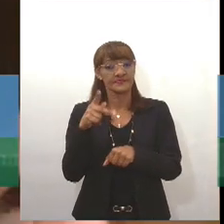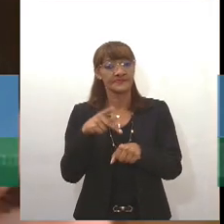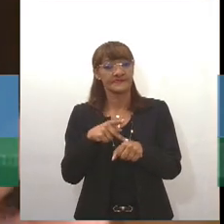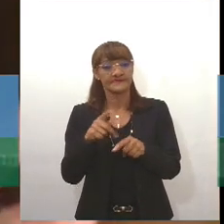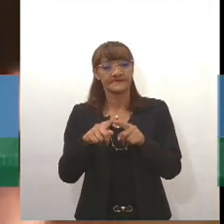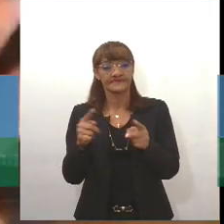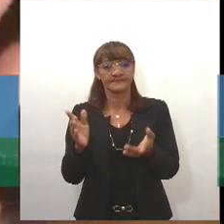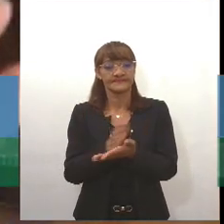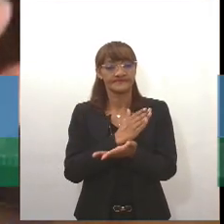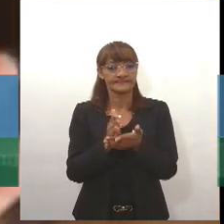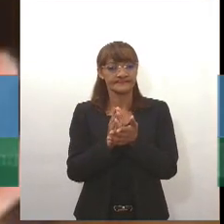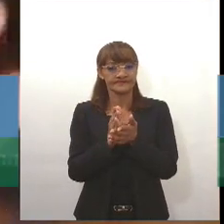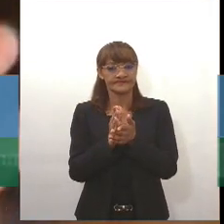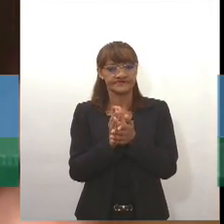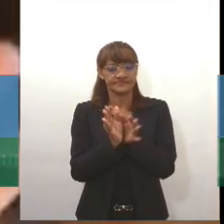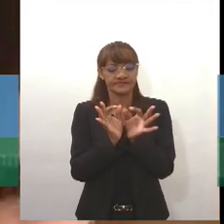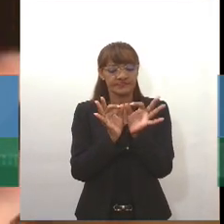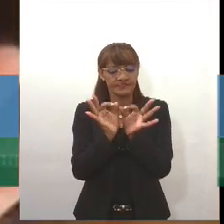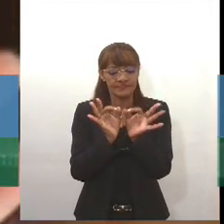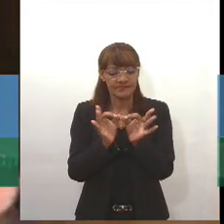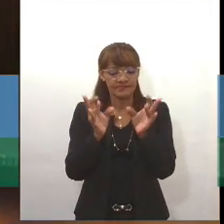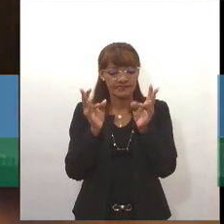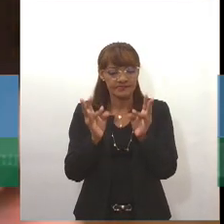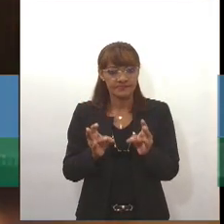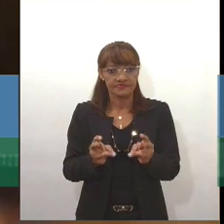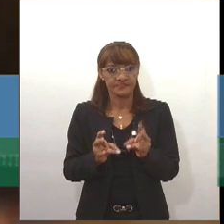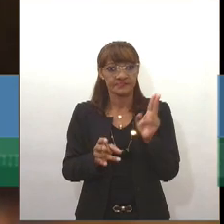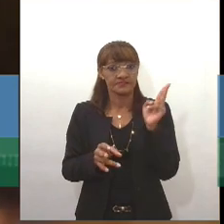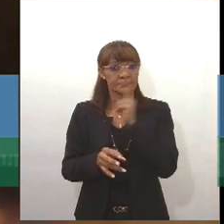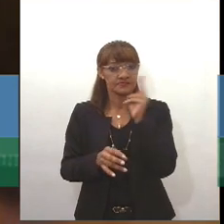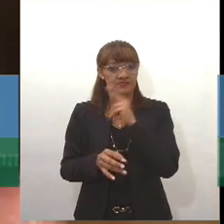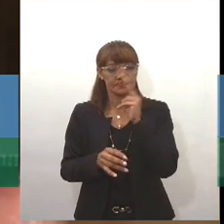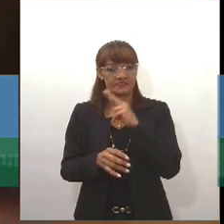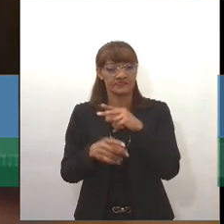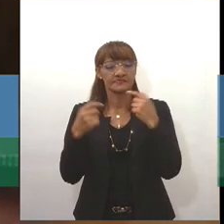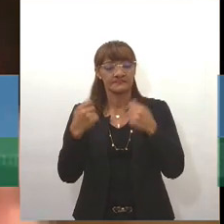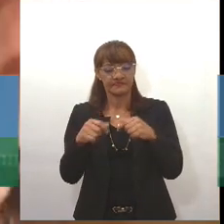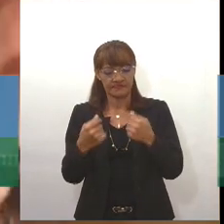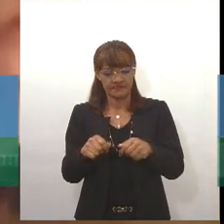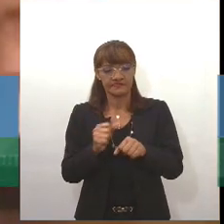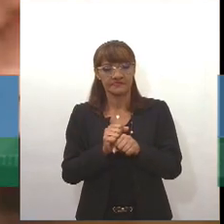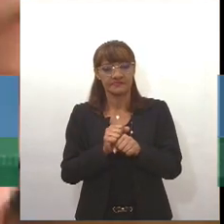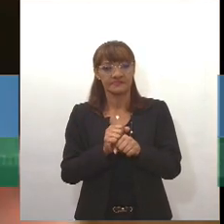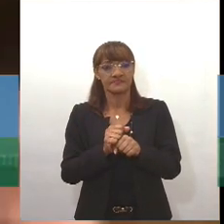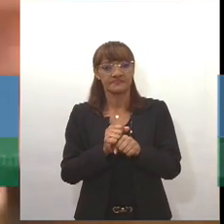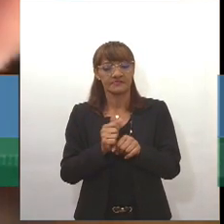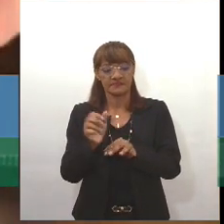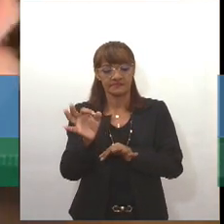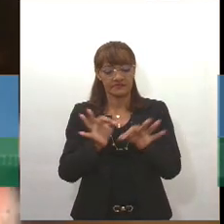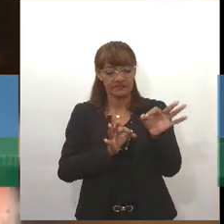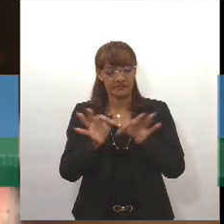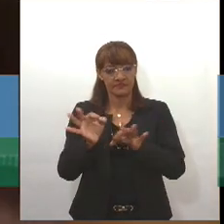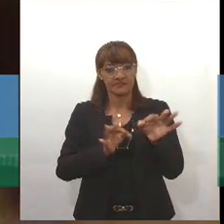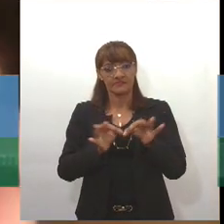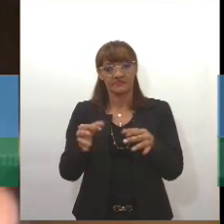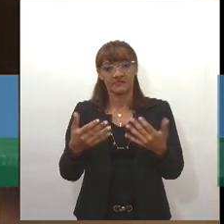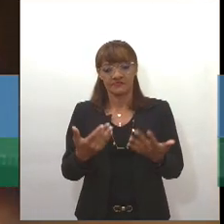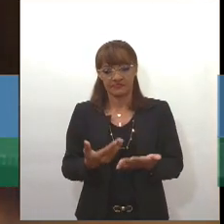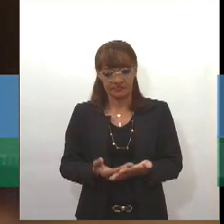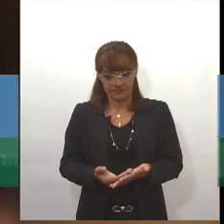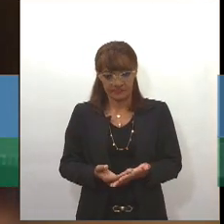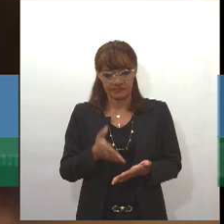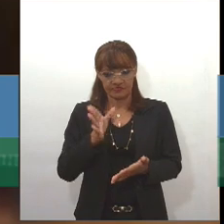precisariam ser urgentemente pensados para nós irmos atenuando e um deles é desoneração da folha